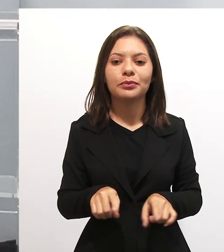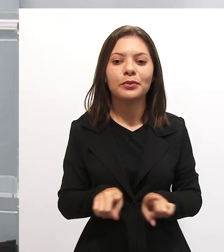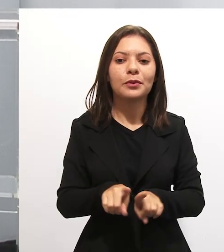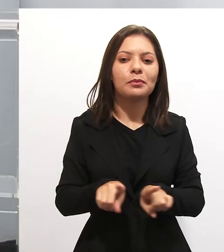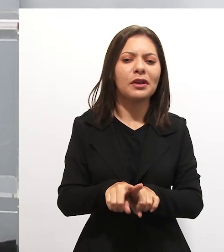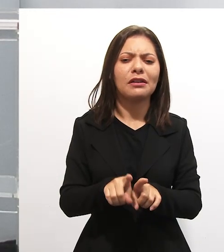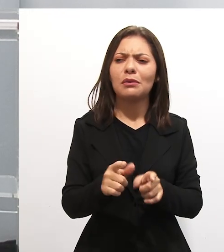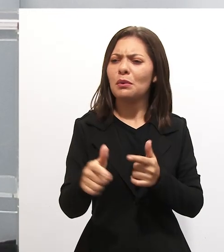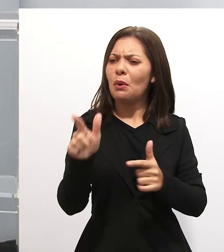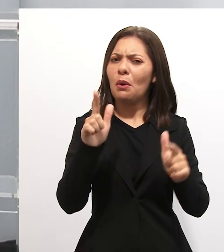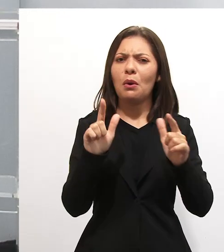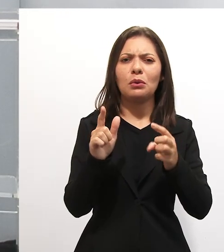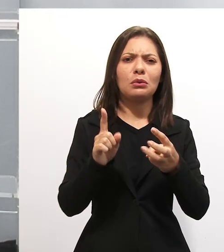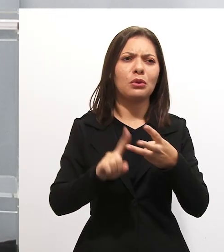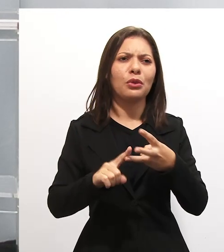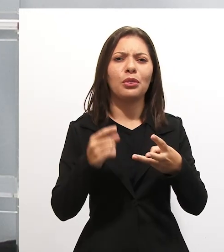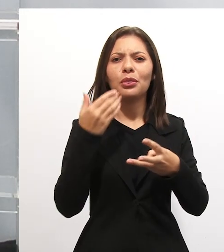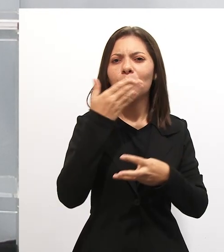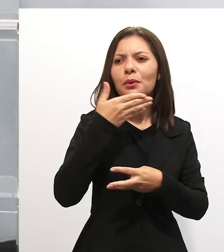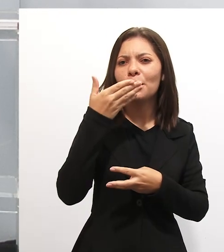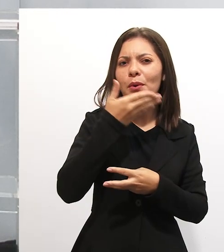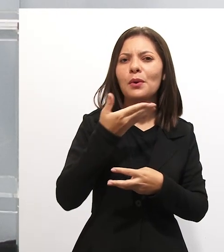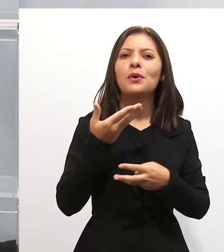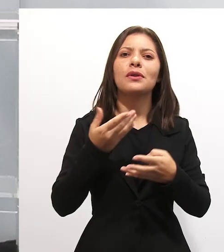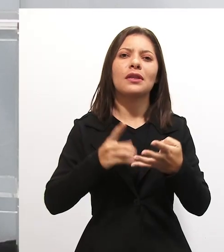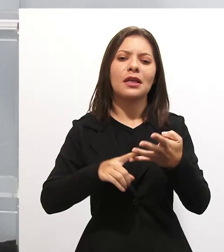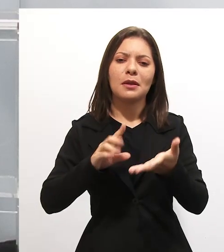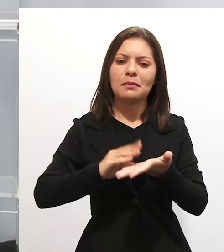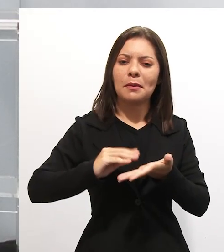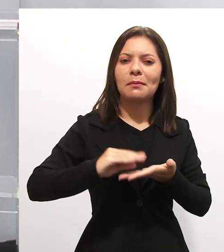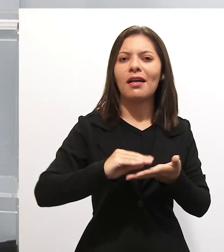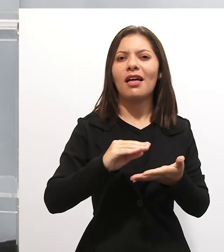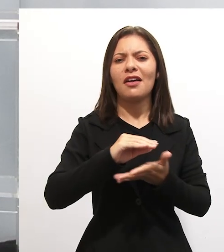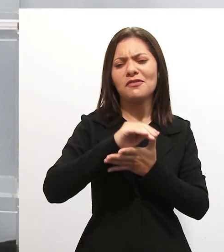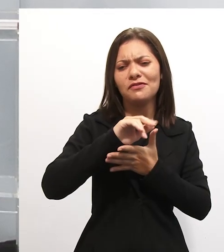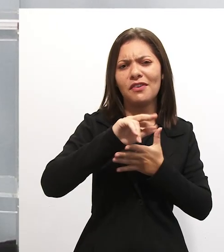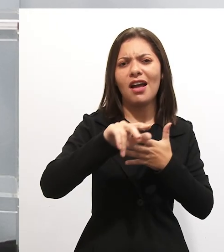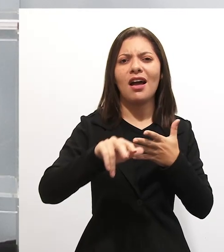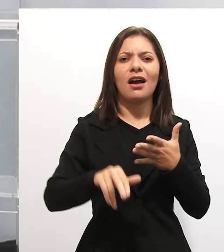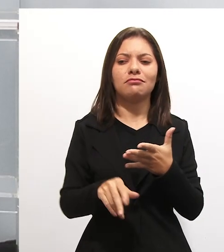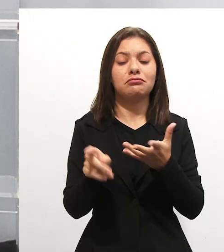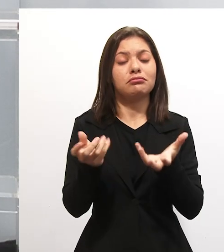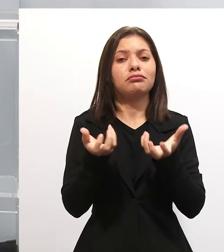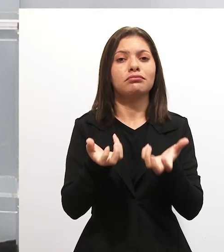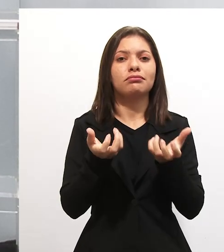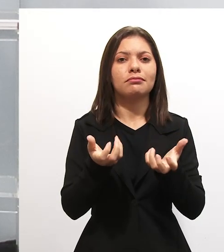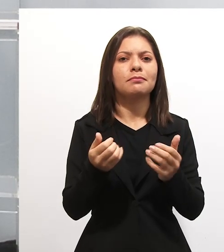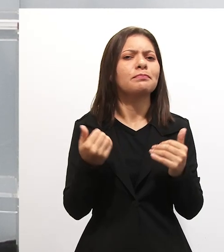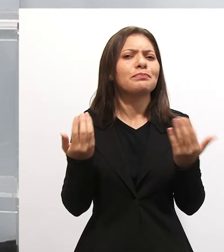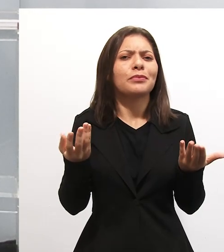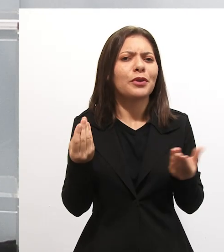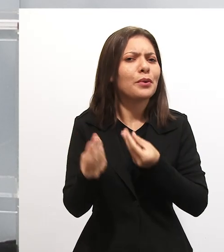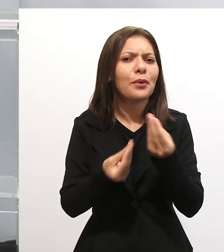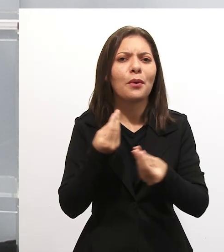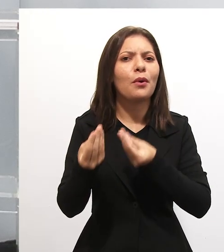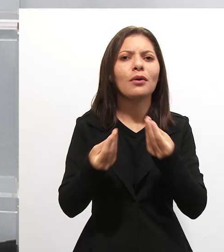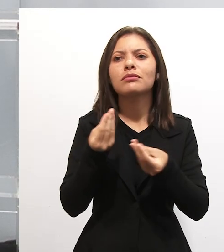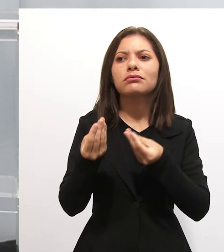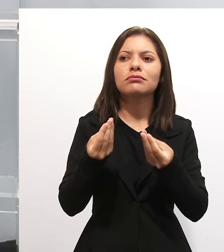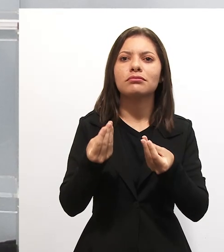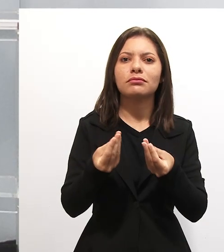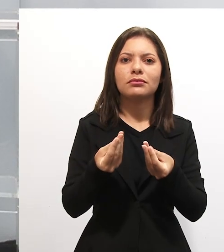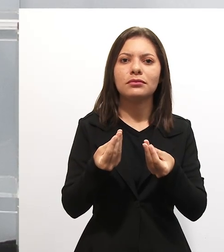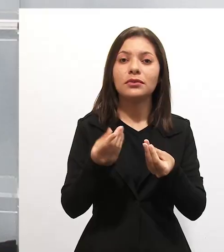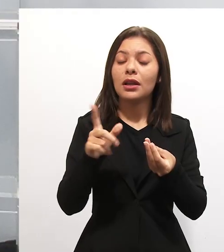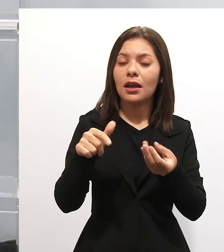e outros doces, né, da sua padaria, salgados, enfim. E de que forma isso vai acontecer quando eu estou tratando de uma empresa